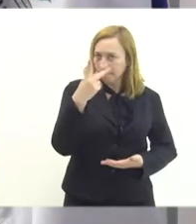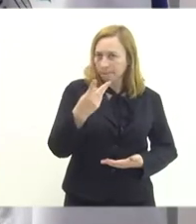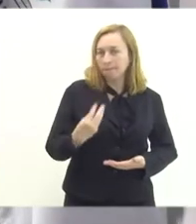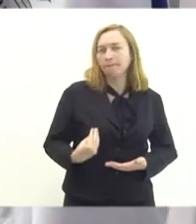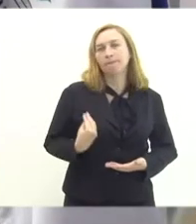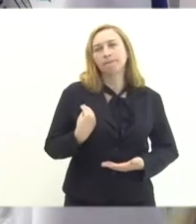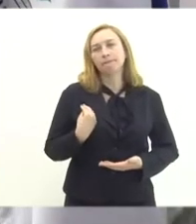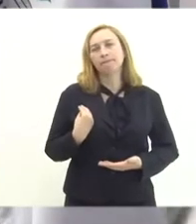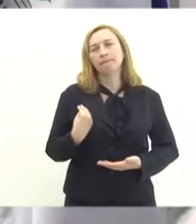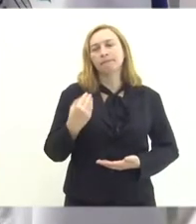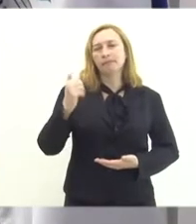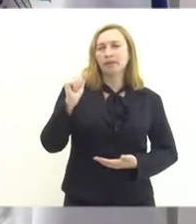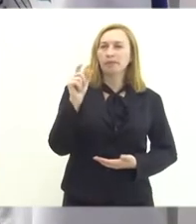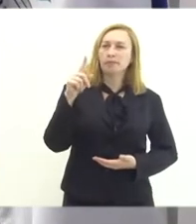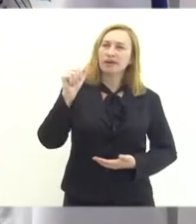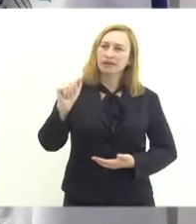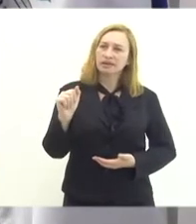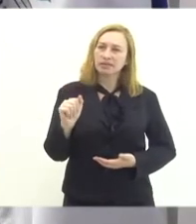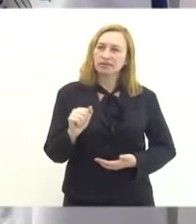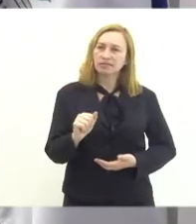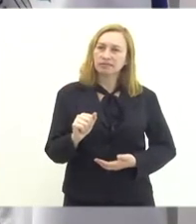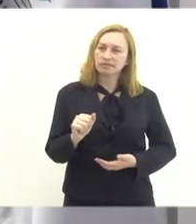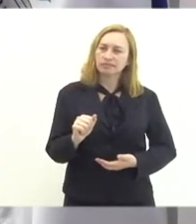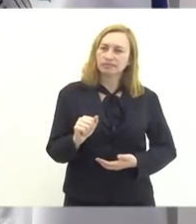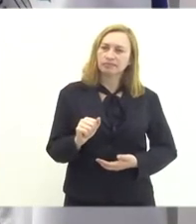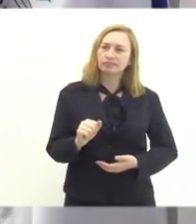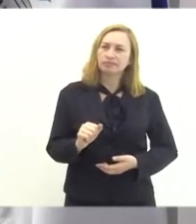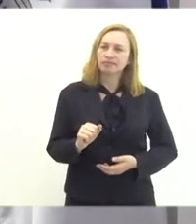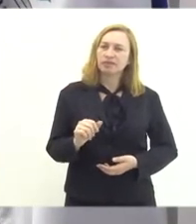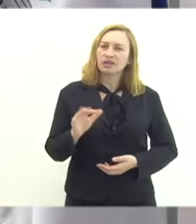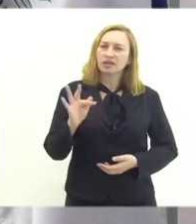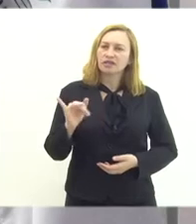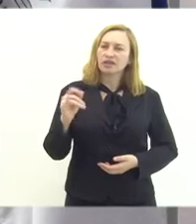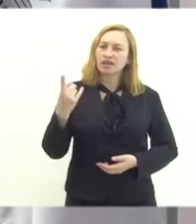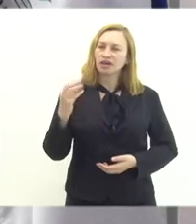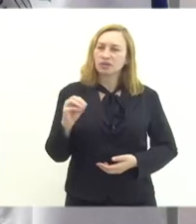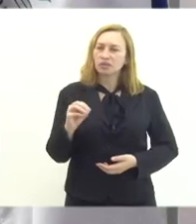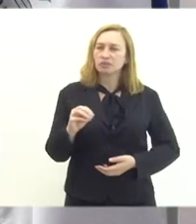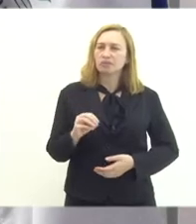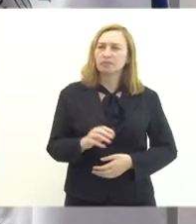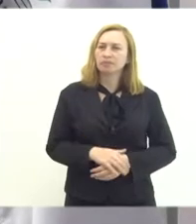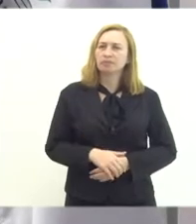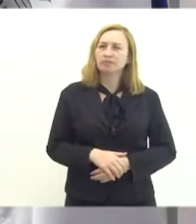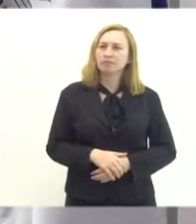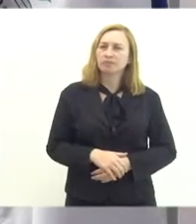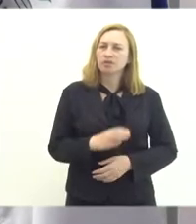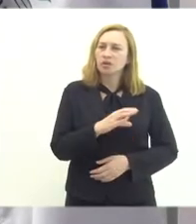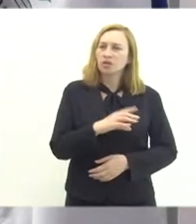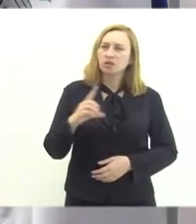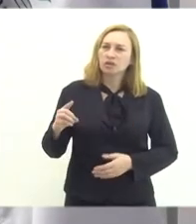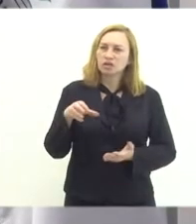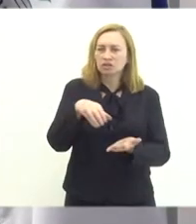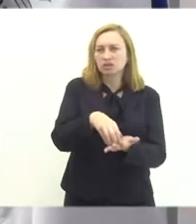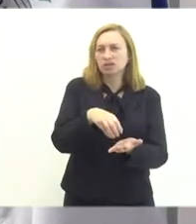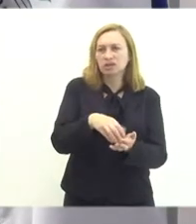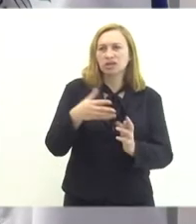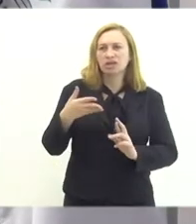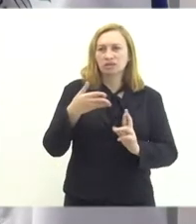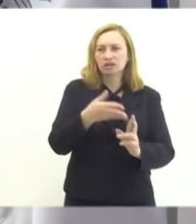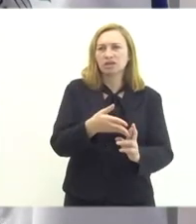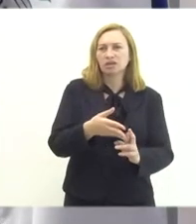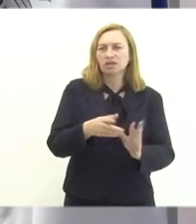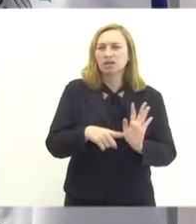da senhora manda é fialho fialho belga que a coordenadora do centro de referência